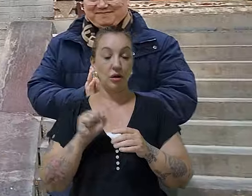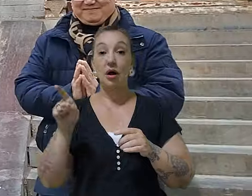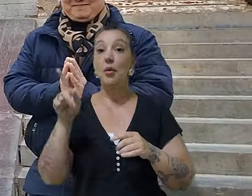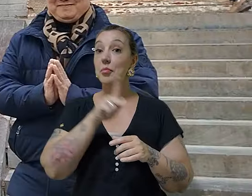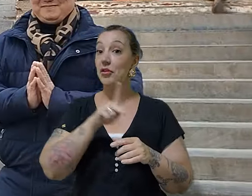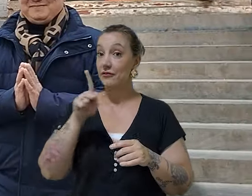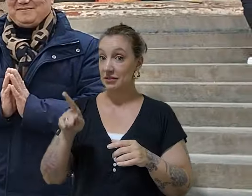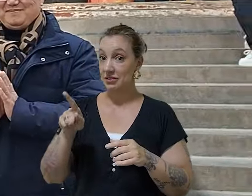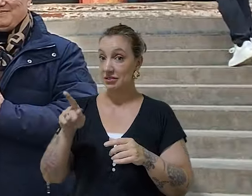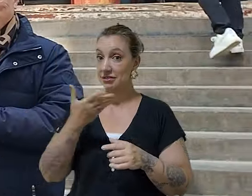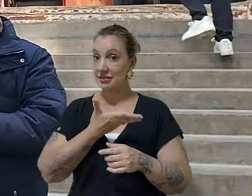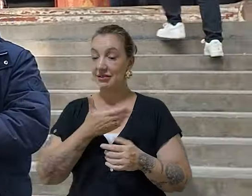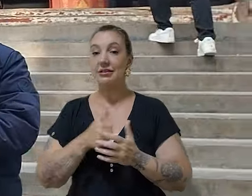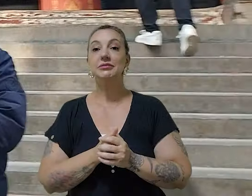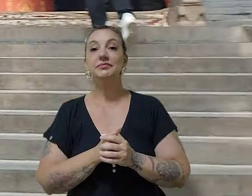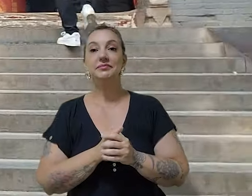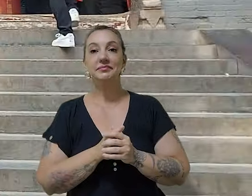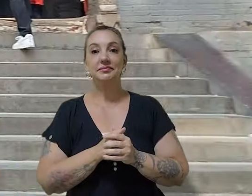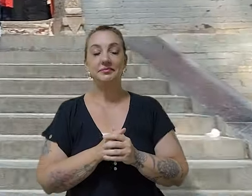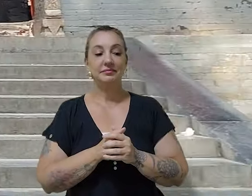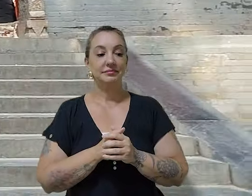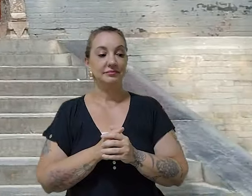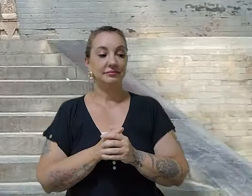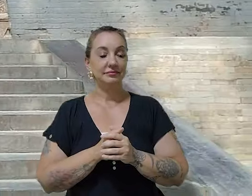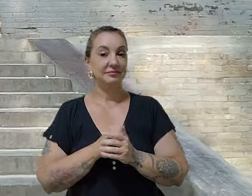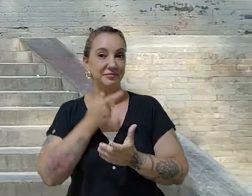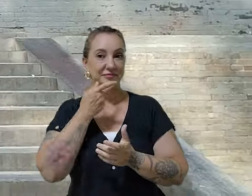Laoshi Panyo. Wei Ni Hao. Hello.